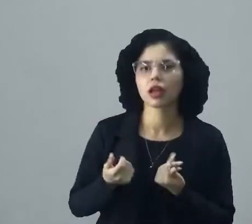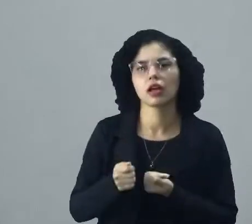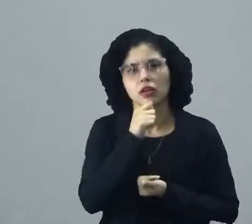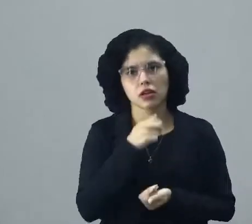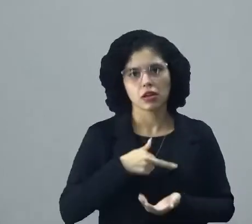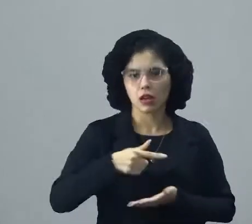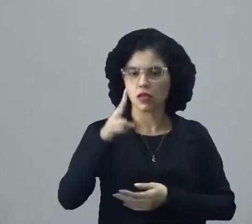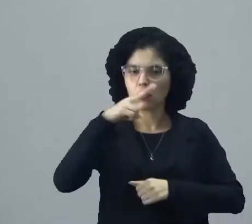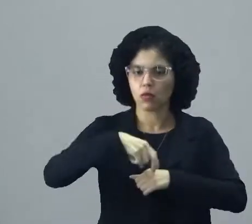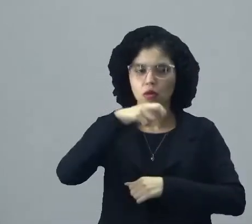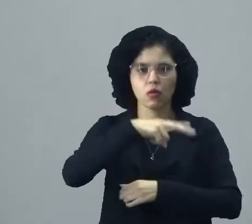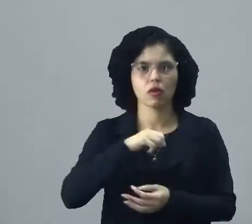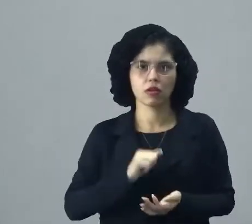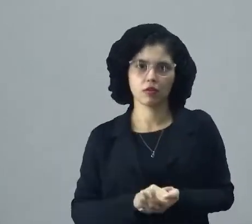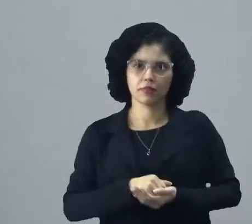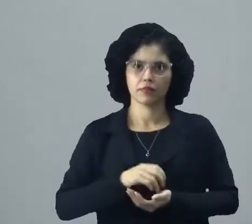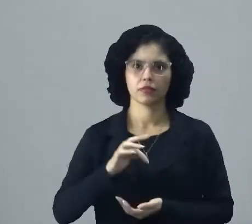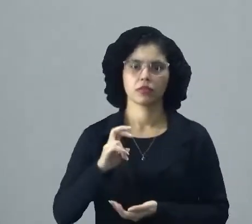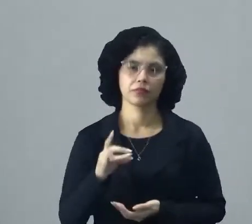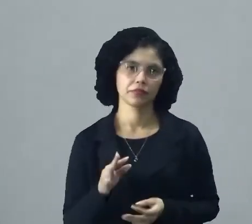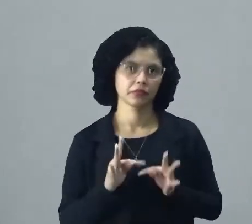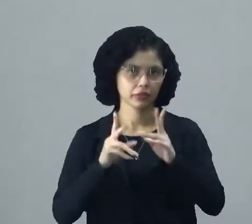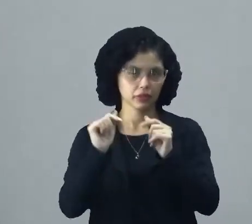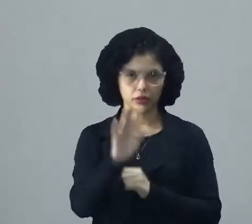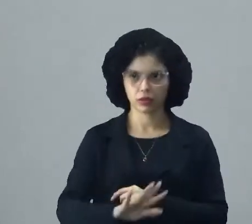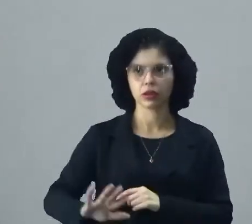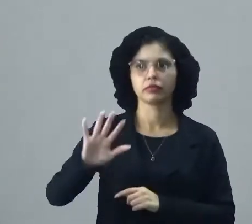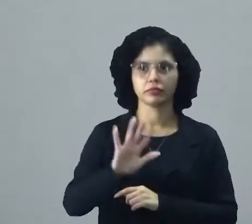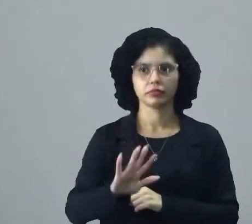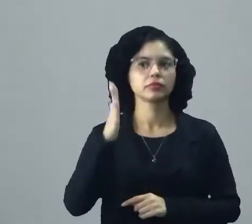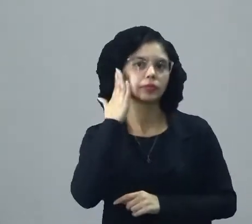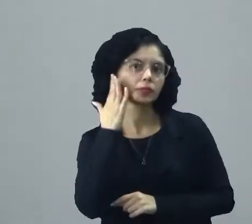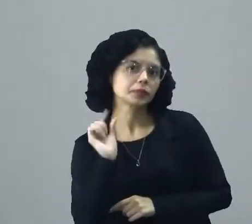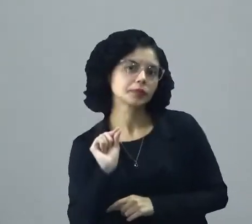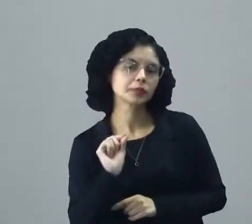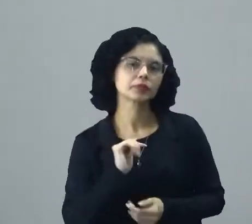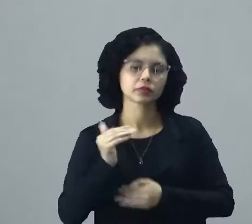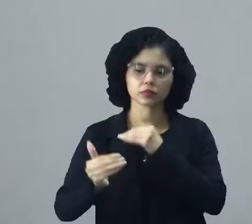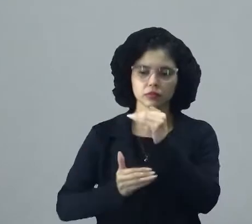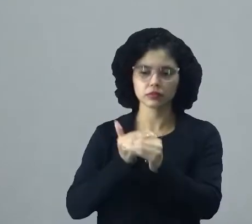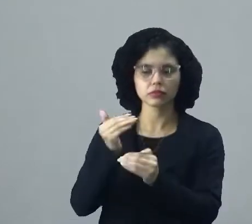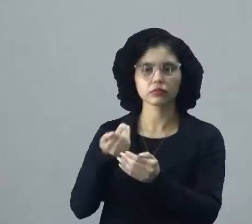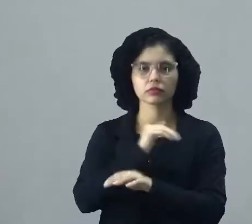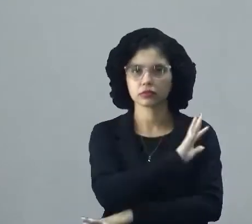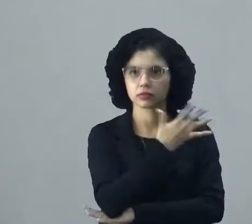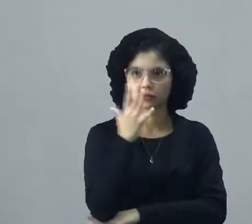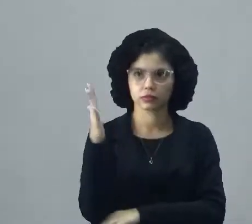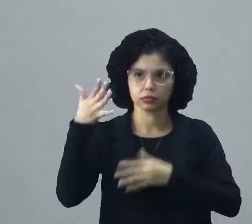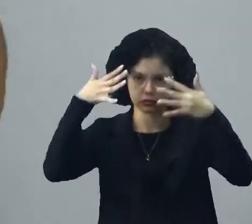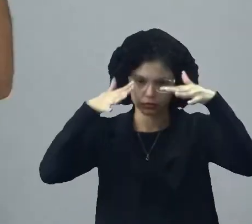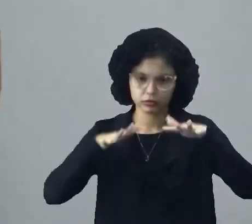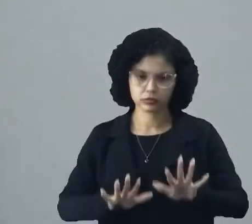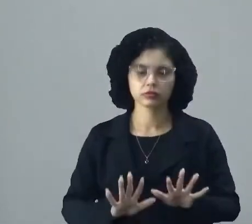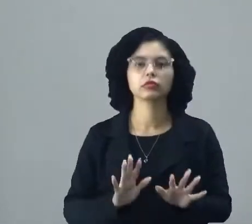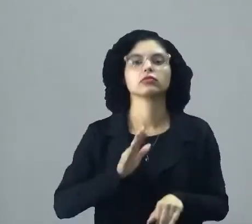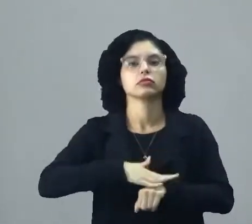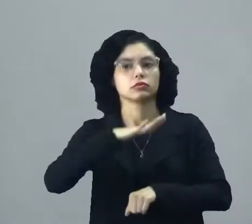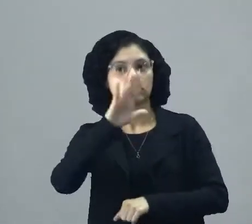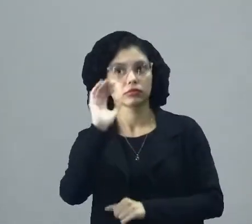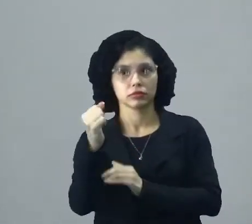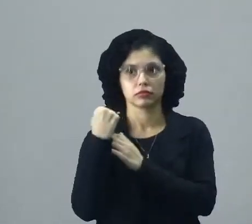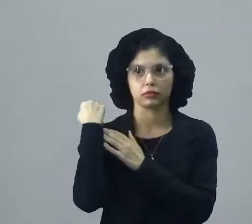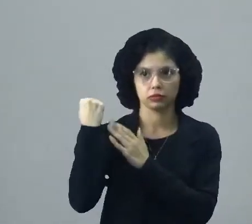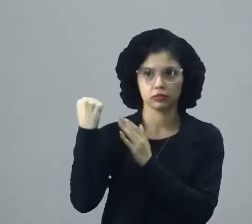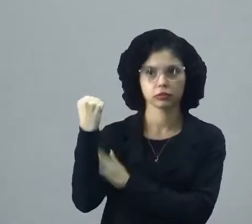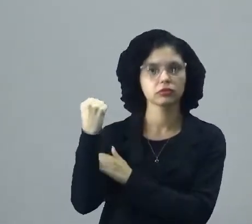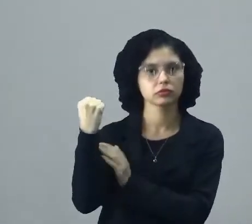eu vou correr, eu vou pular, eu vou saltar, eu vou rolar, eu vou bolar. Entendam que é um desenvolvimento natural. Agora, se eu quiser ficar mais forte, eu